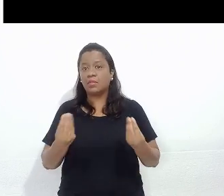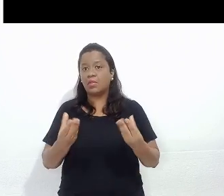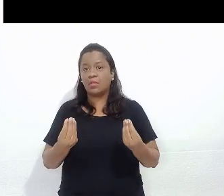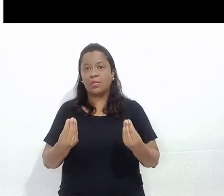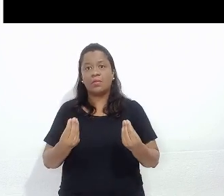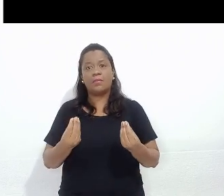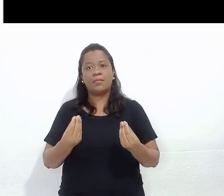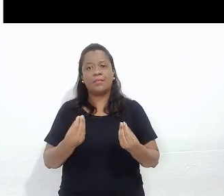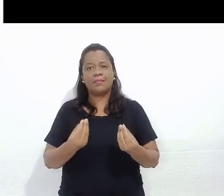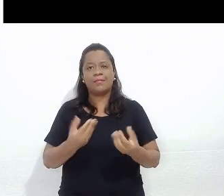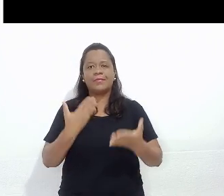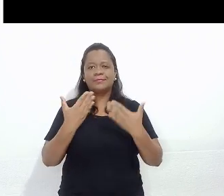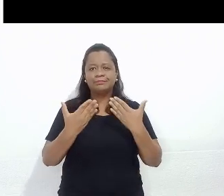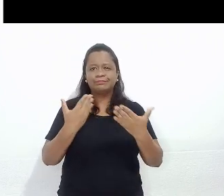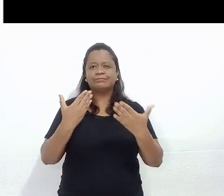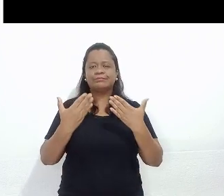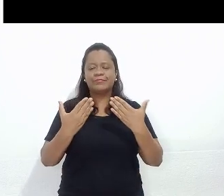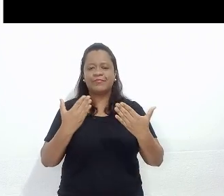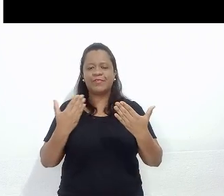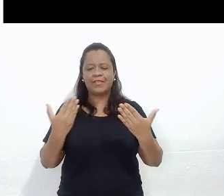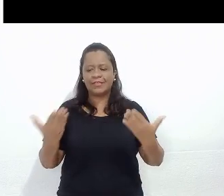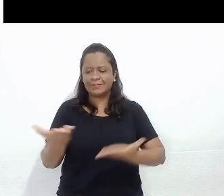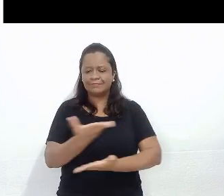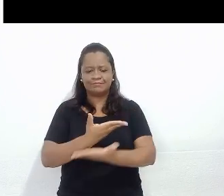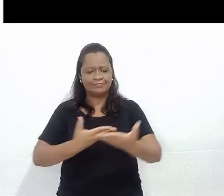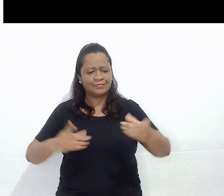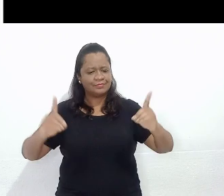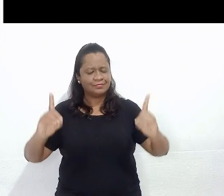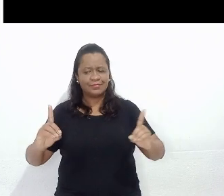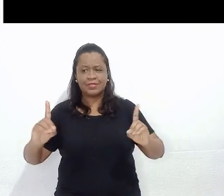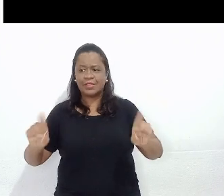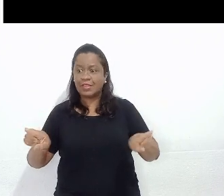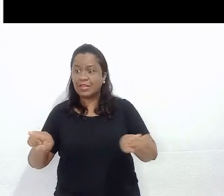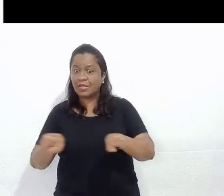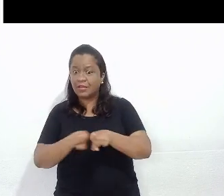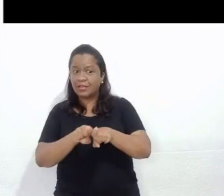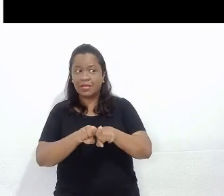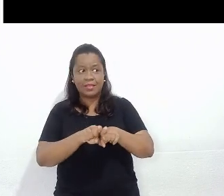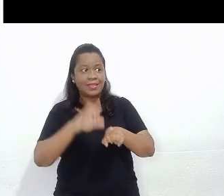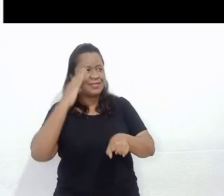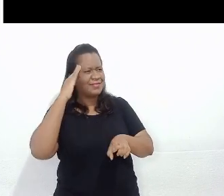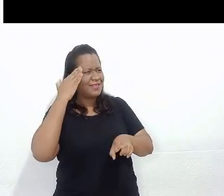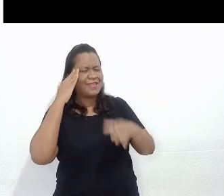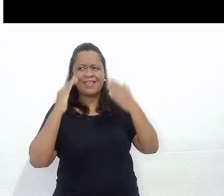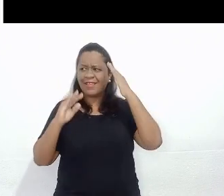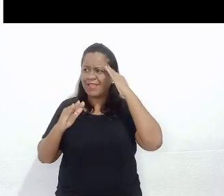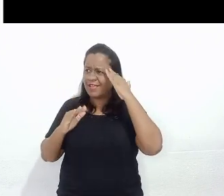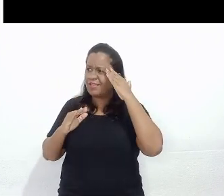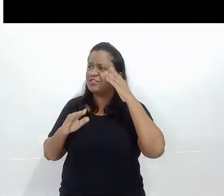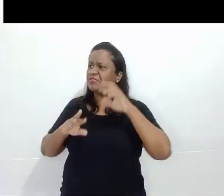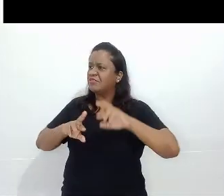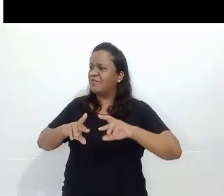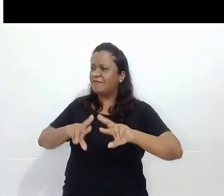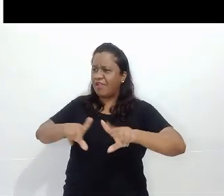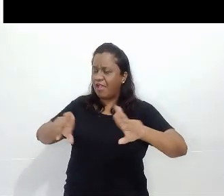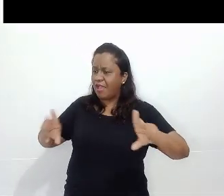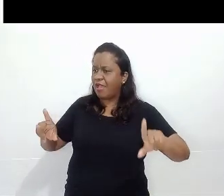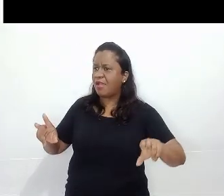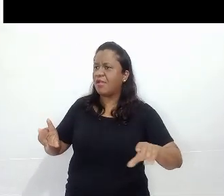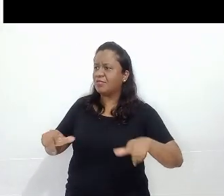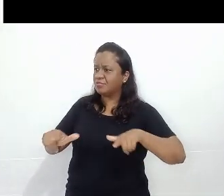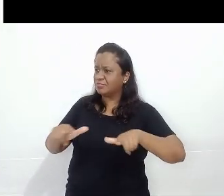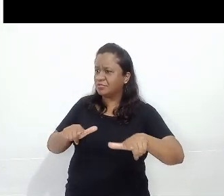como contar uma história, e quando você encontra um cara que já te entende, que você já faz vários filmes juntos, você quer mais é continuar com esse cara